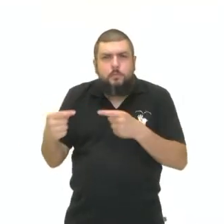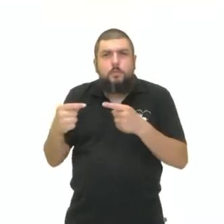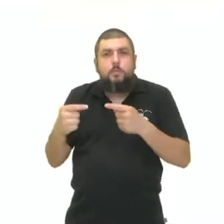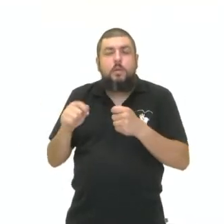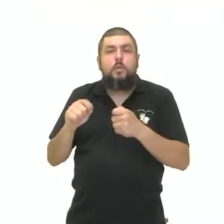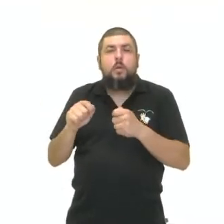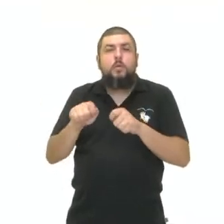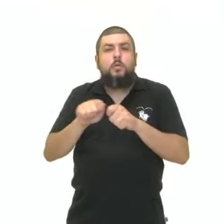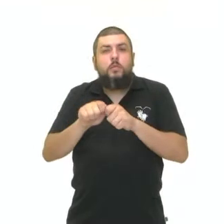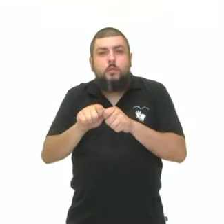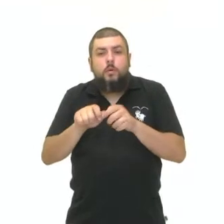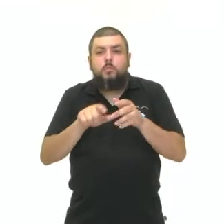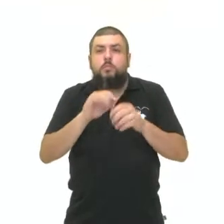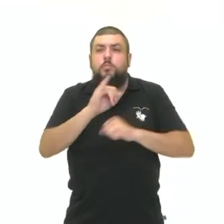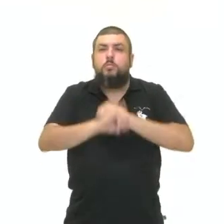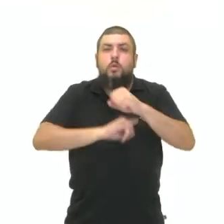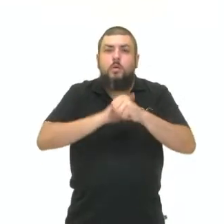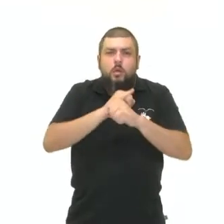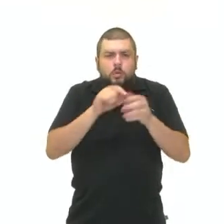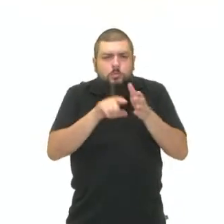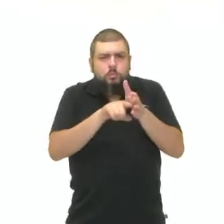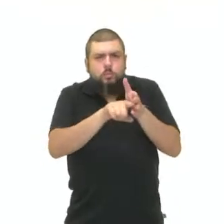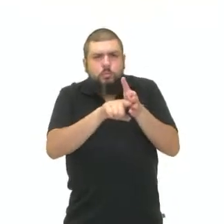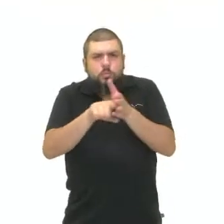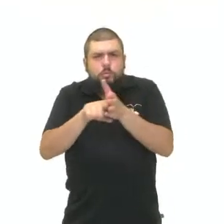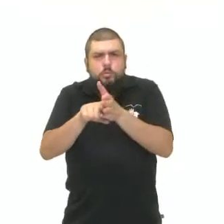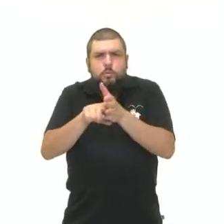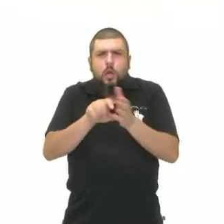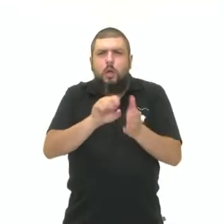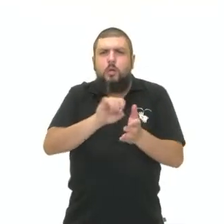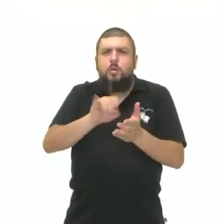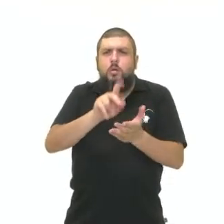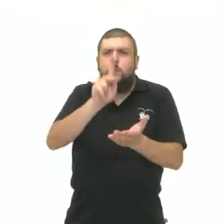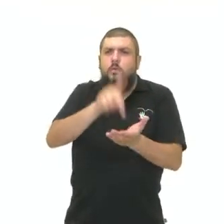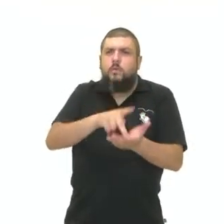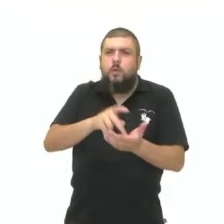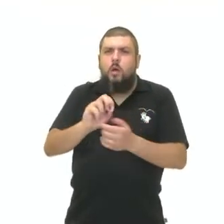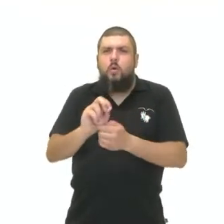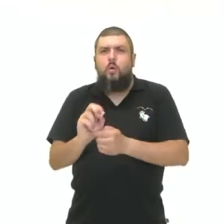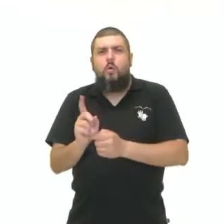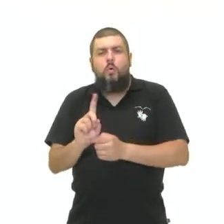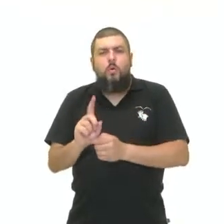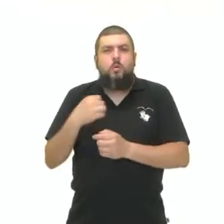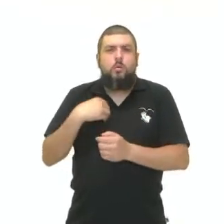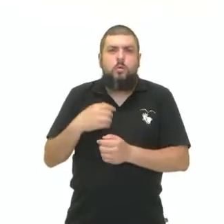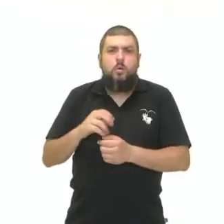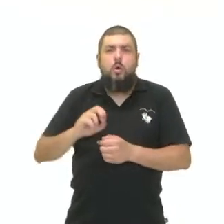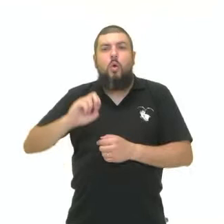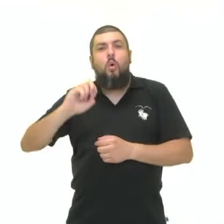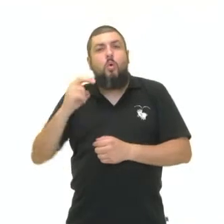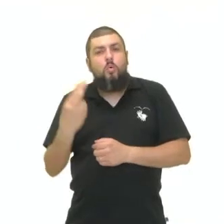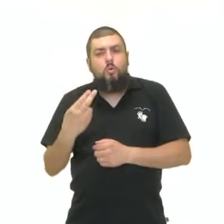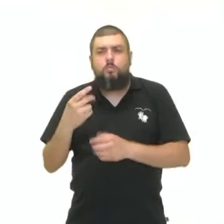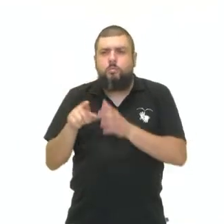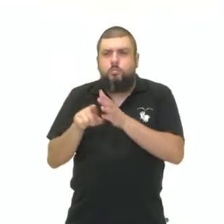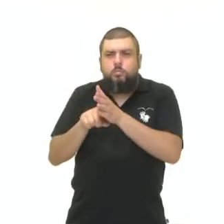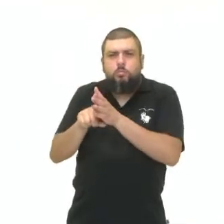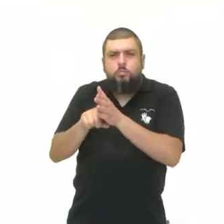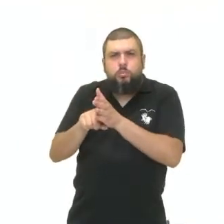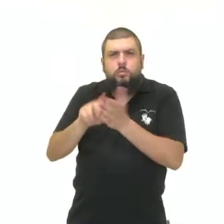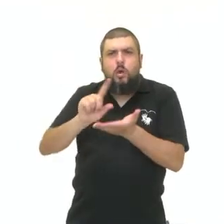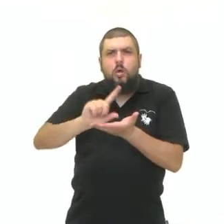as informações online, buscando as fontes originais dos fatos ou pesquisando em artigos